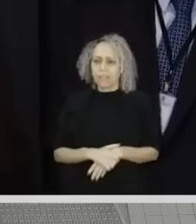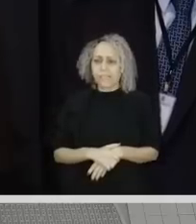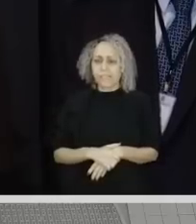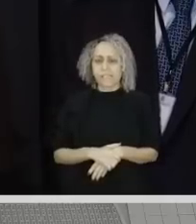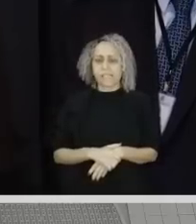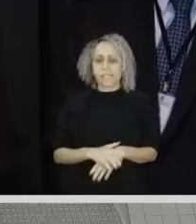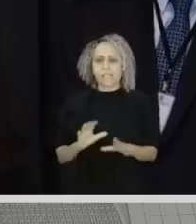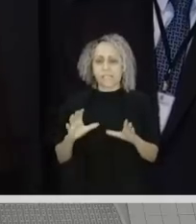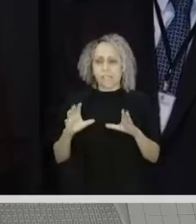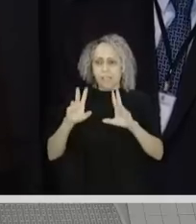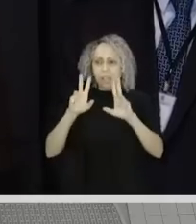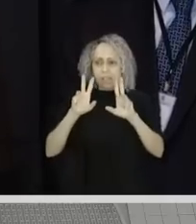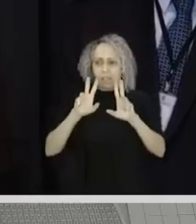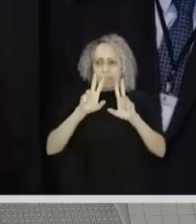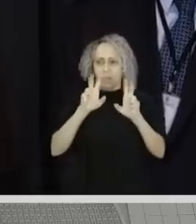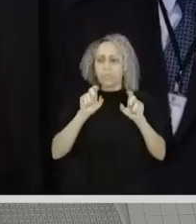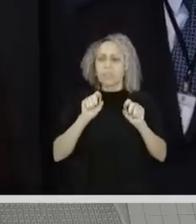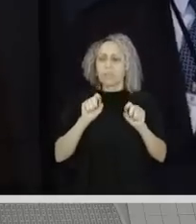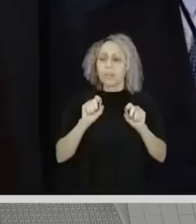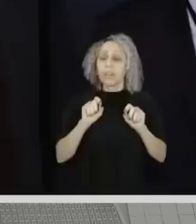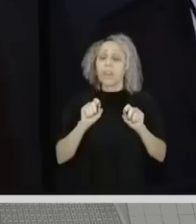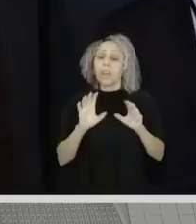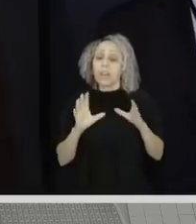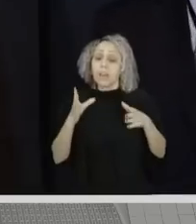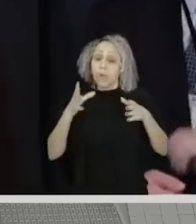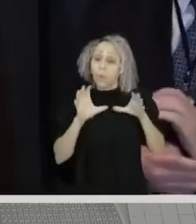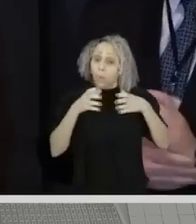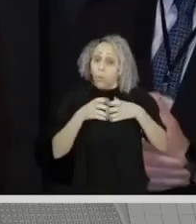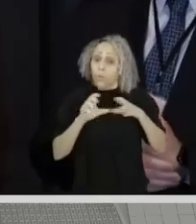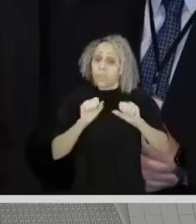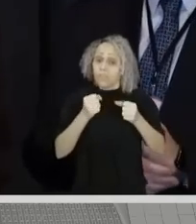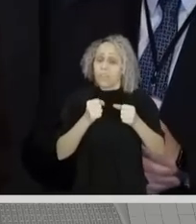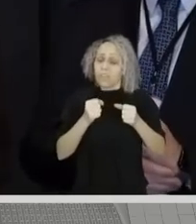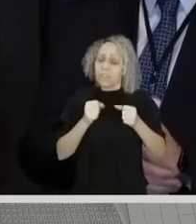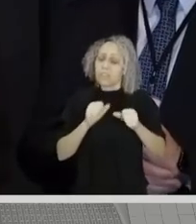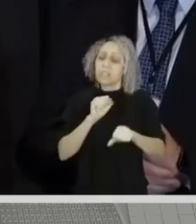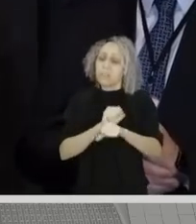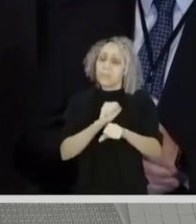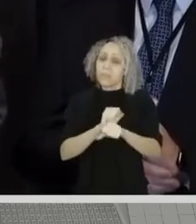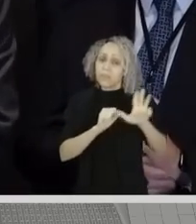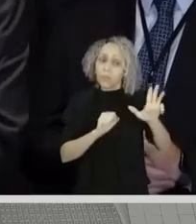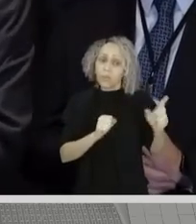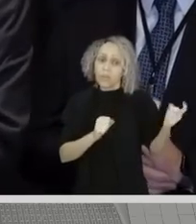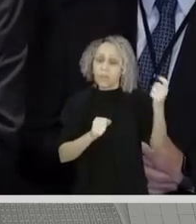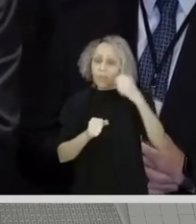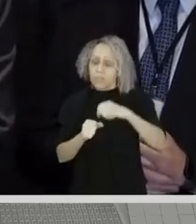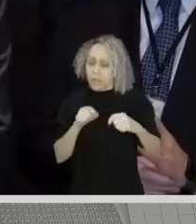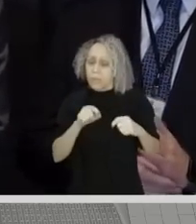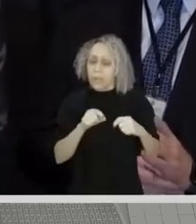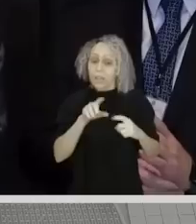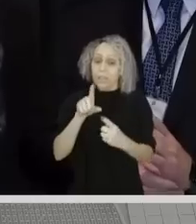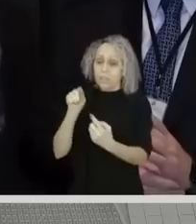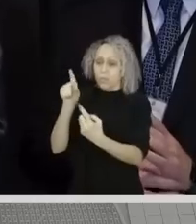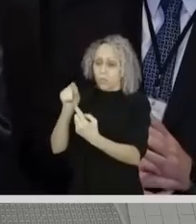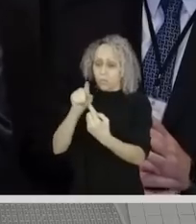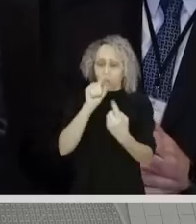um dono abstrato. E que é muito menos cobrado em relação a isso, principalmente se quando ele